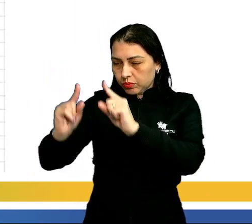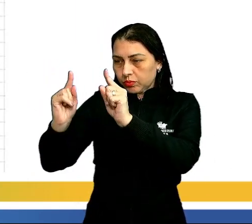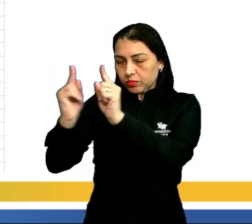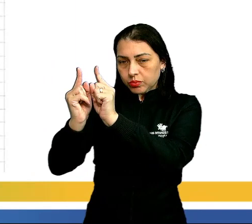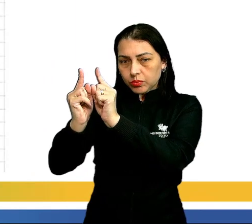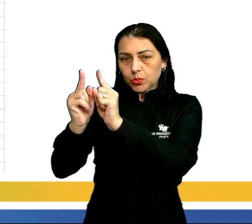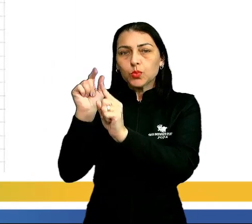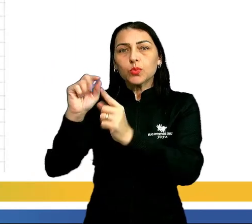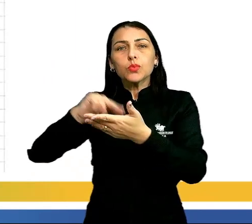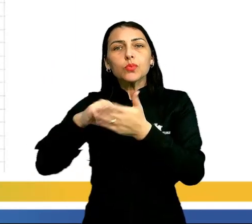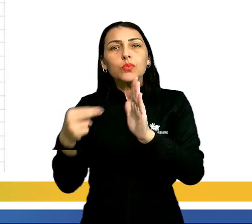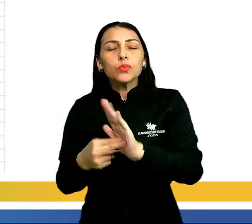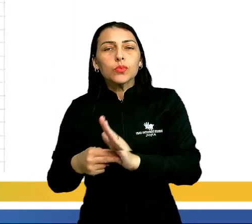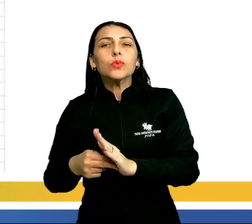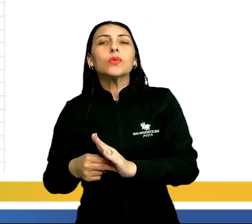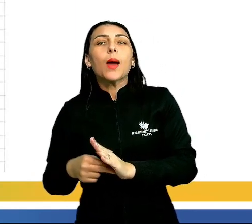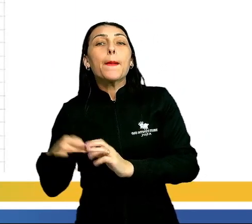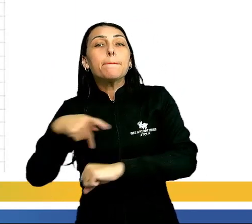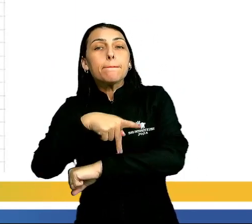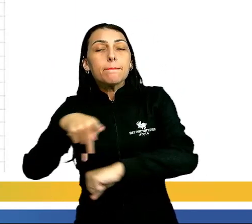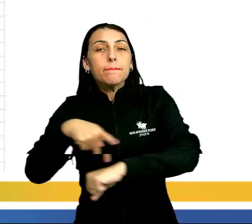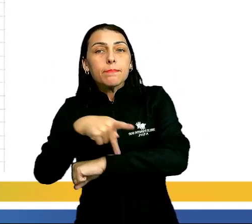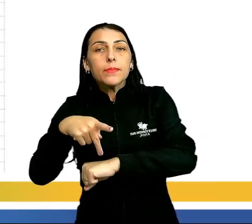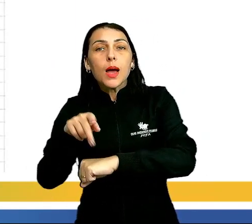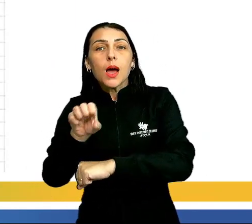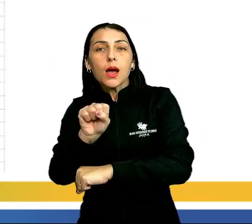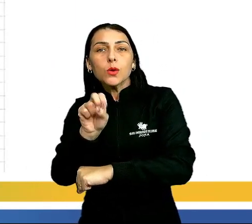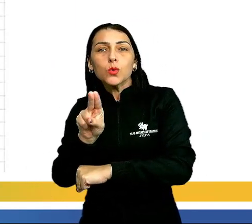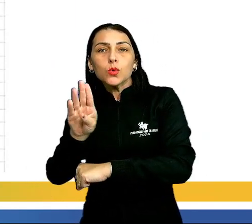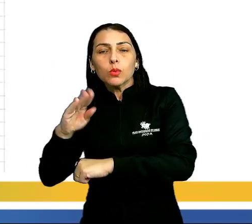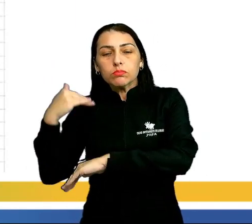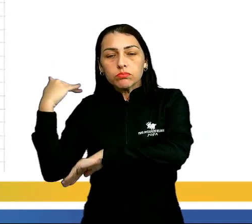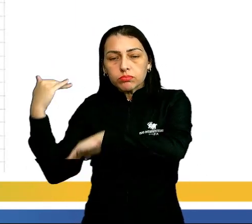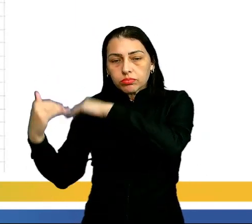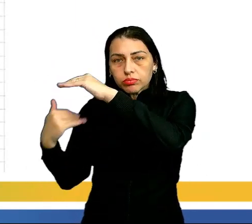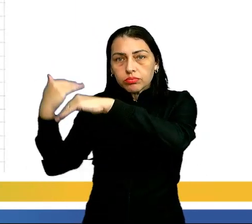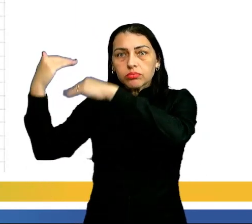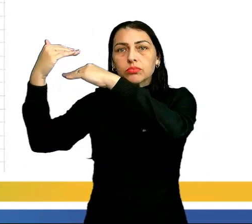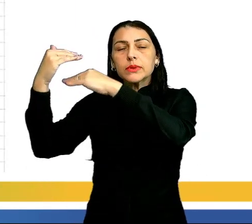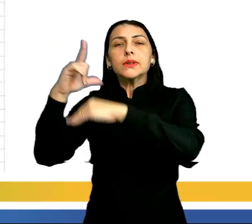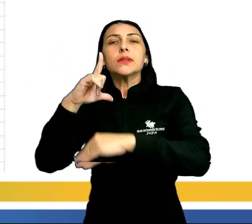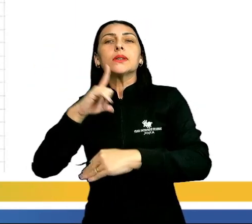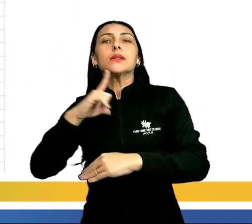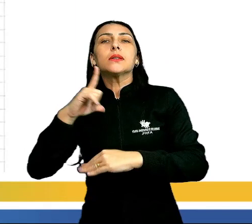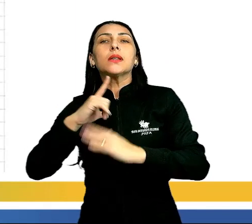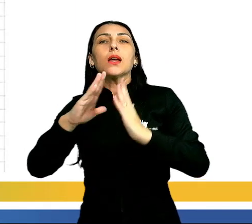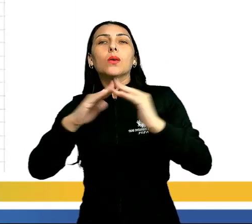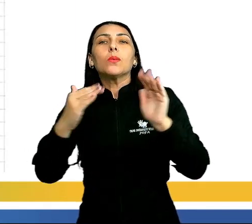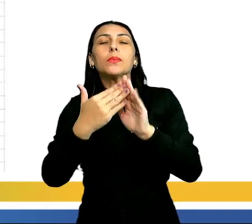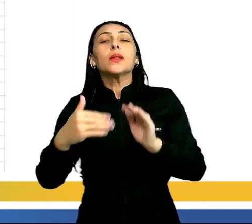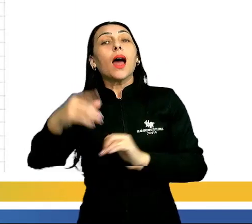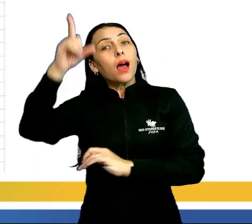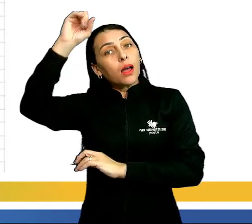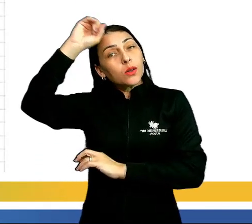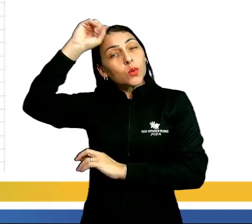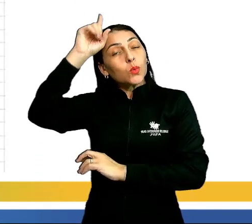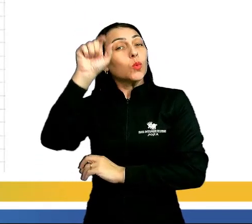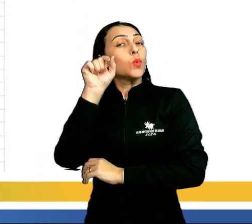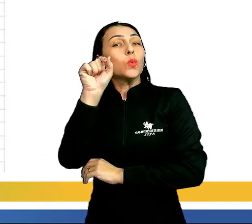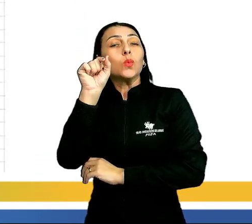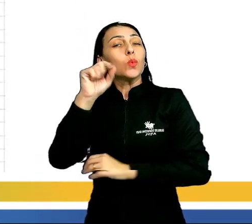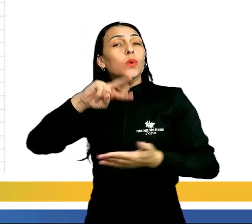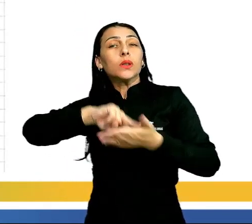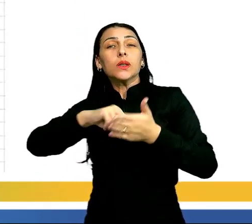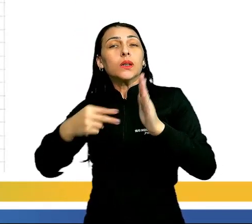que isso quer dizer? Ela é comum em países subdesenvolvidos. A gente tem uma pirâmide adulta. O que é